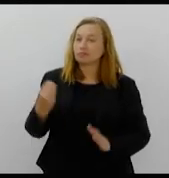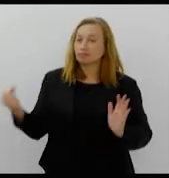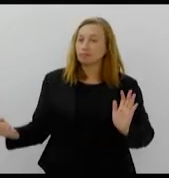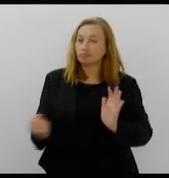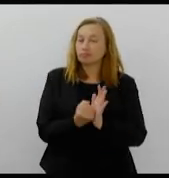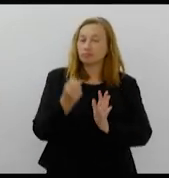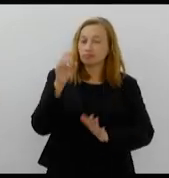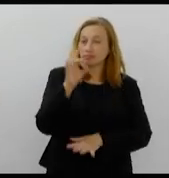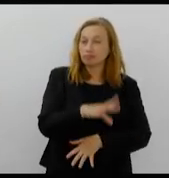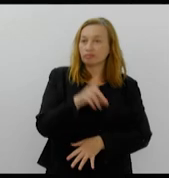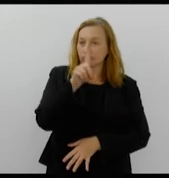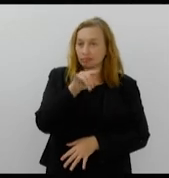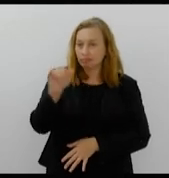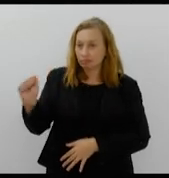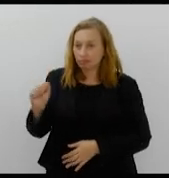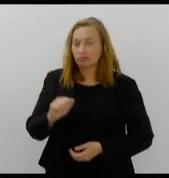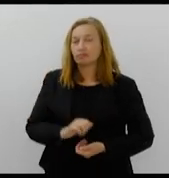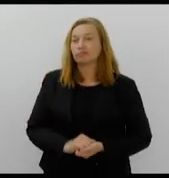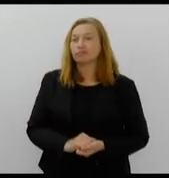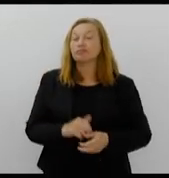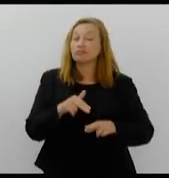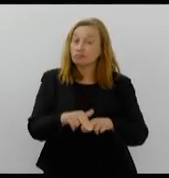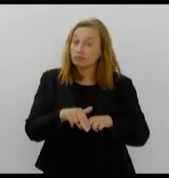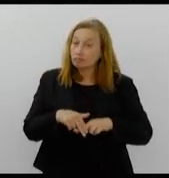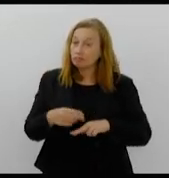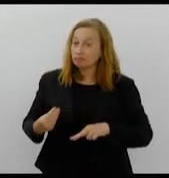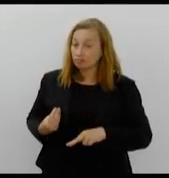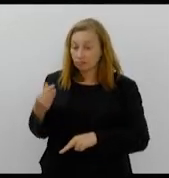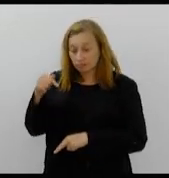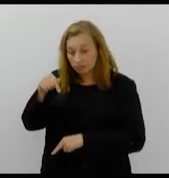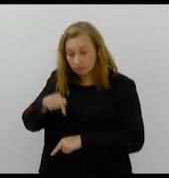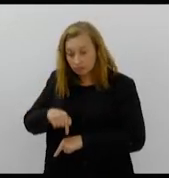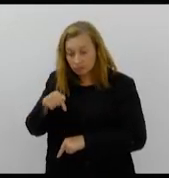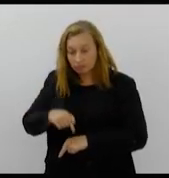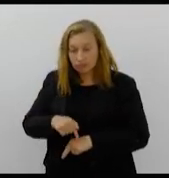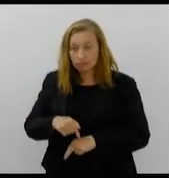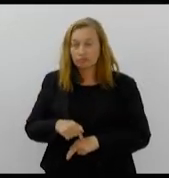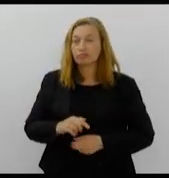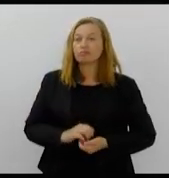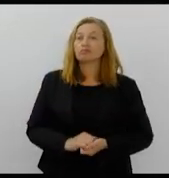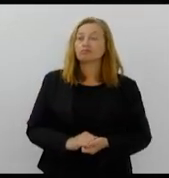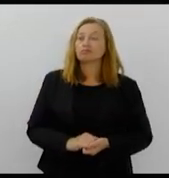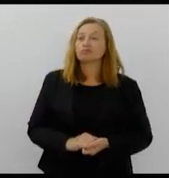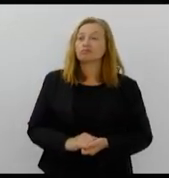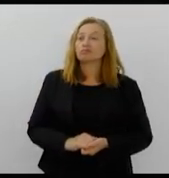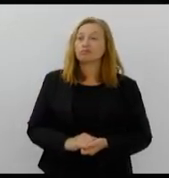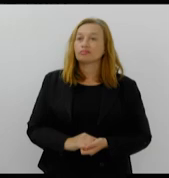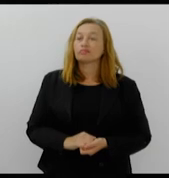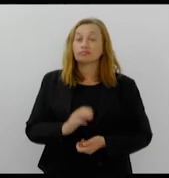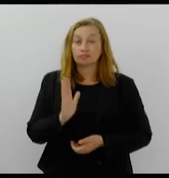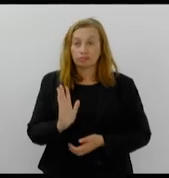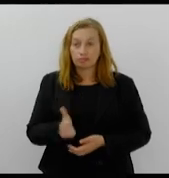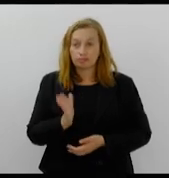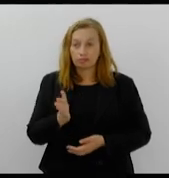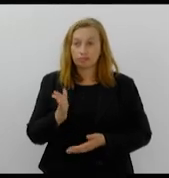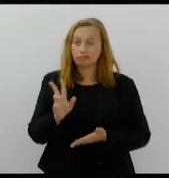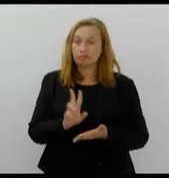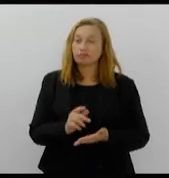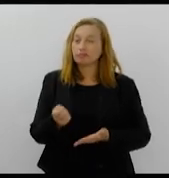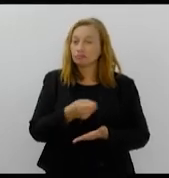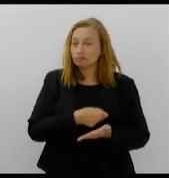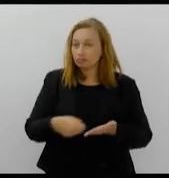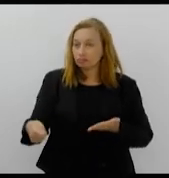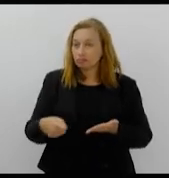seus últimos dias. Por isso estou aqui, eu como signatário, e desde já está a minha assinatura na